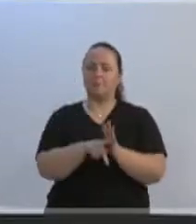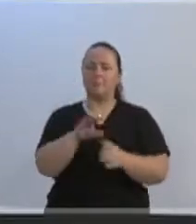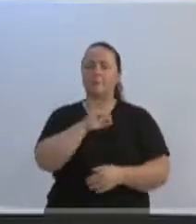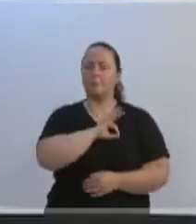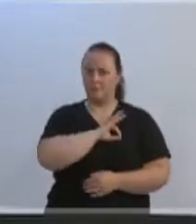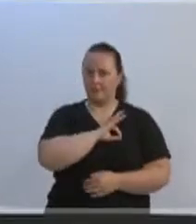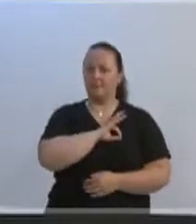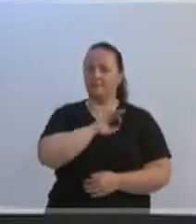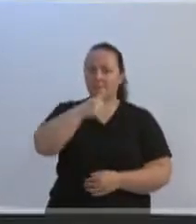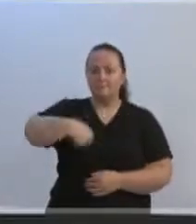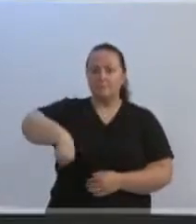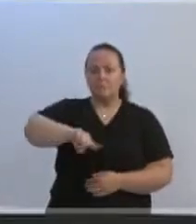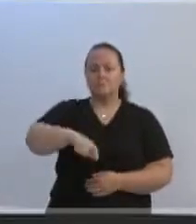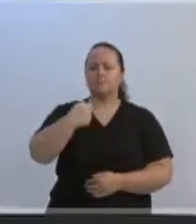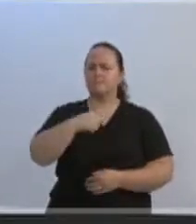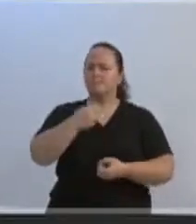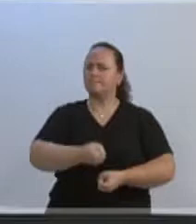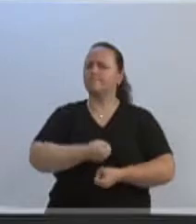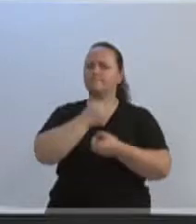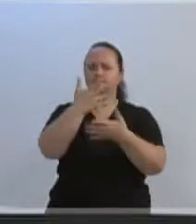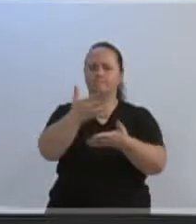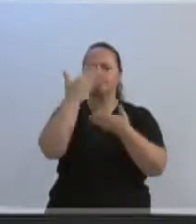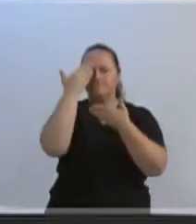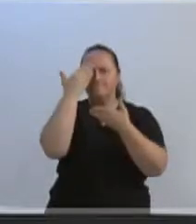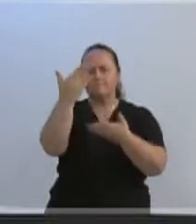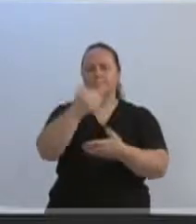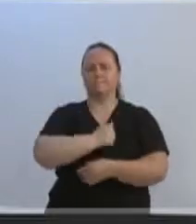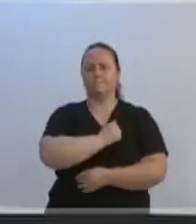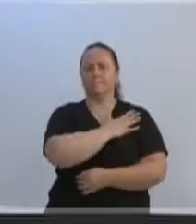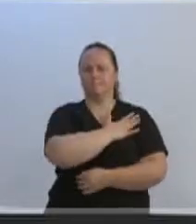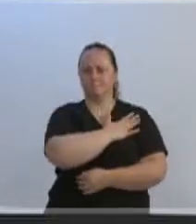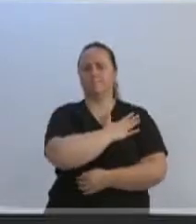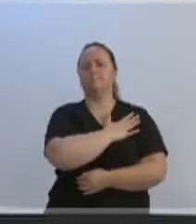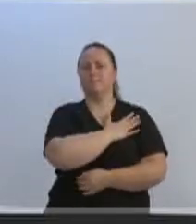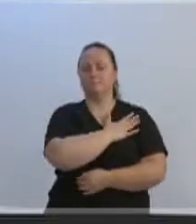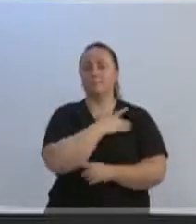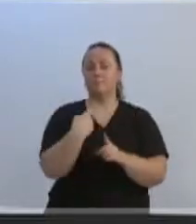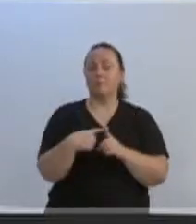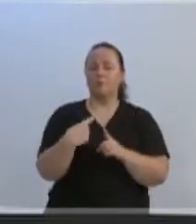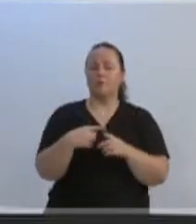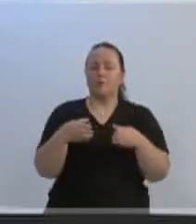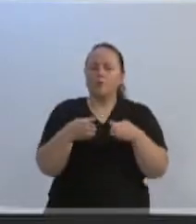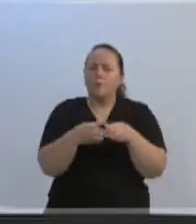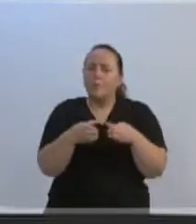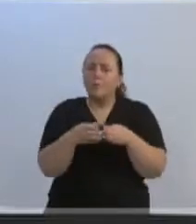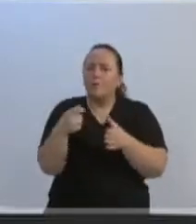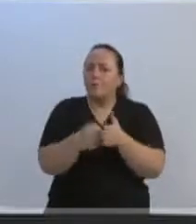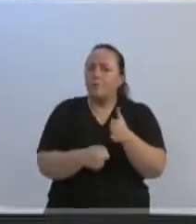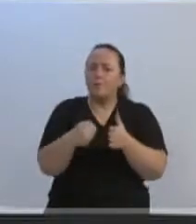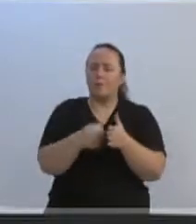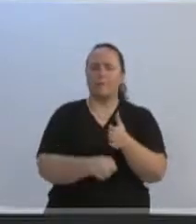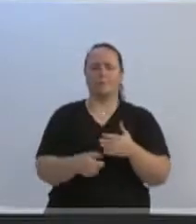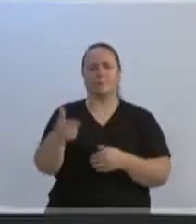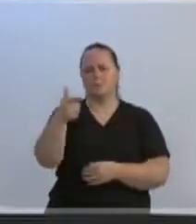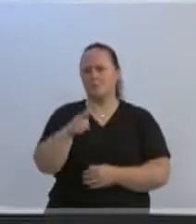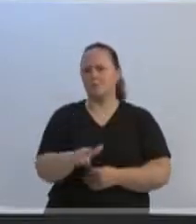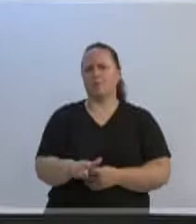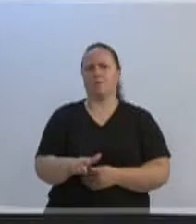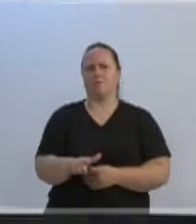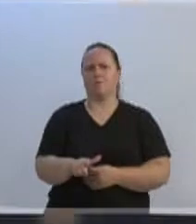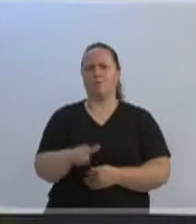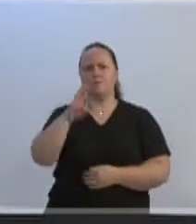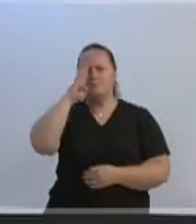falando em medicina o prefeito municipal presença encaminhamentos crítico sempre luto no coletivo e só reforçando o